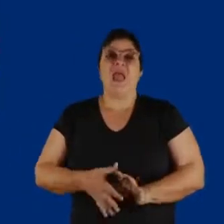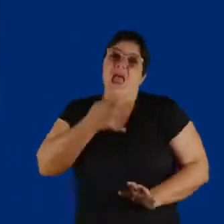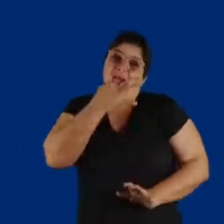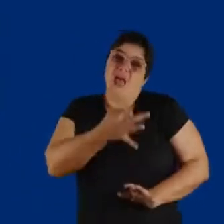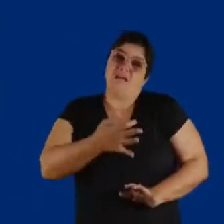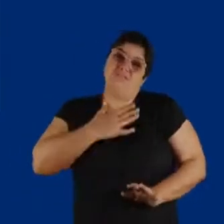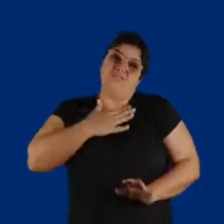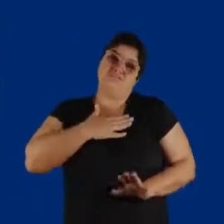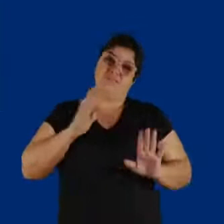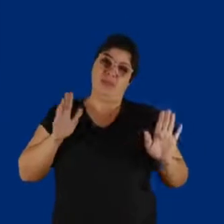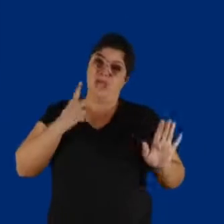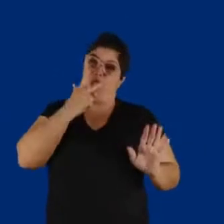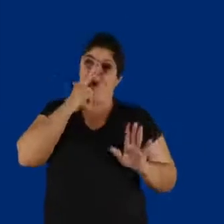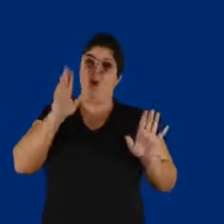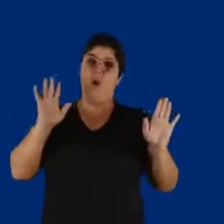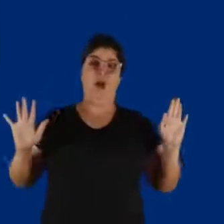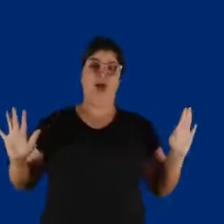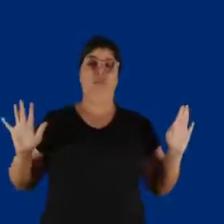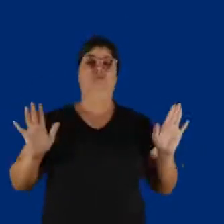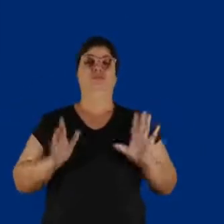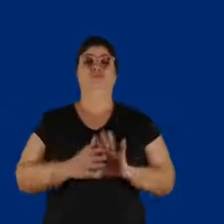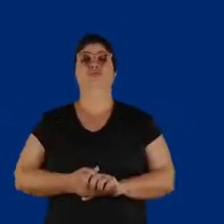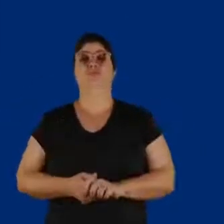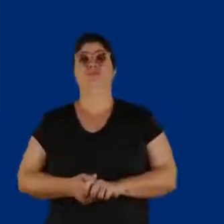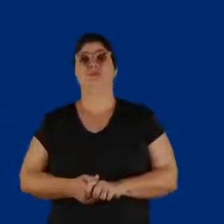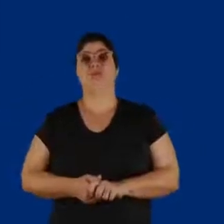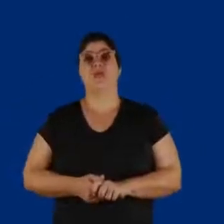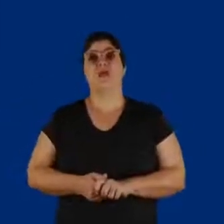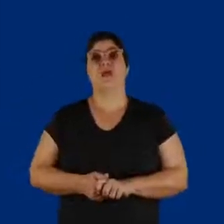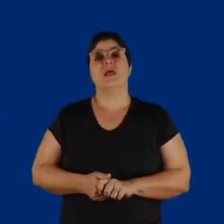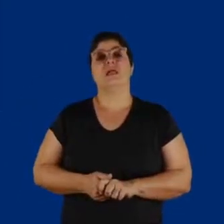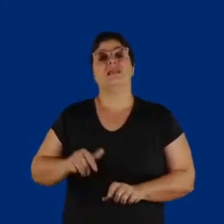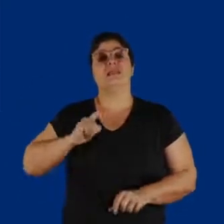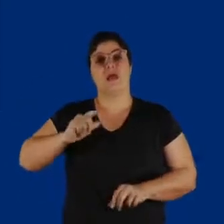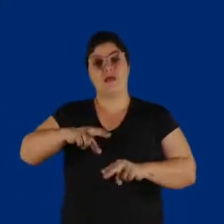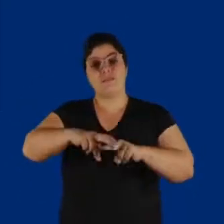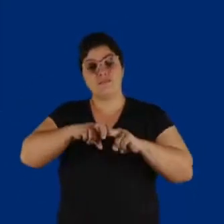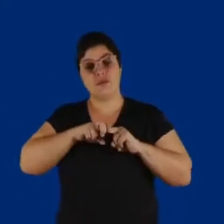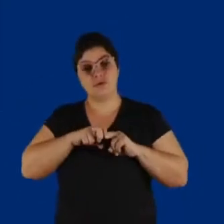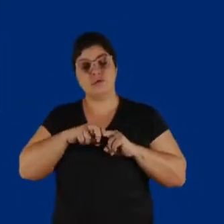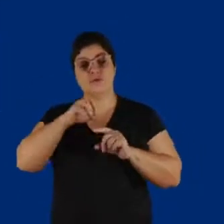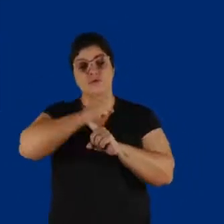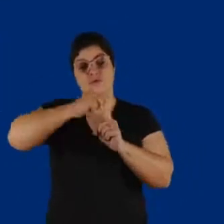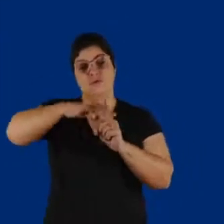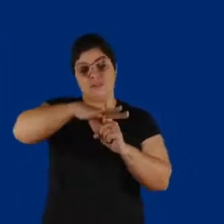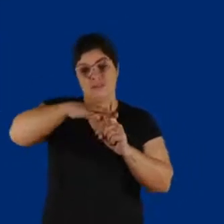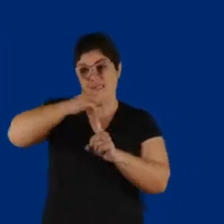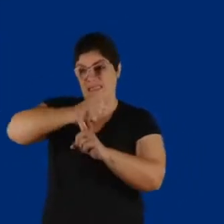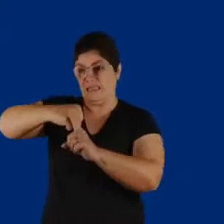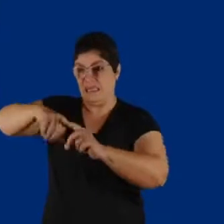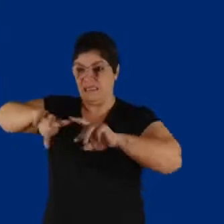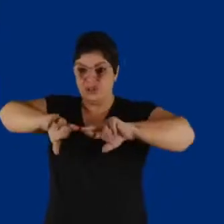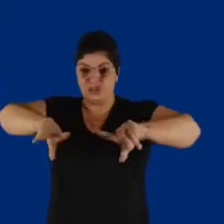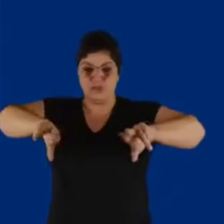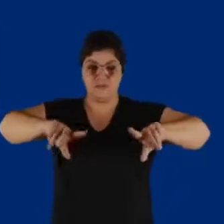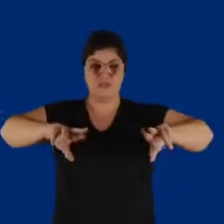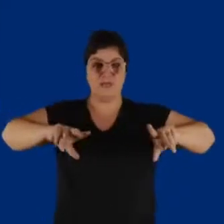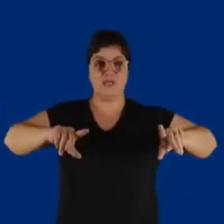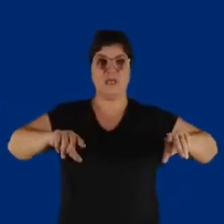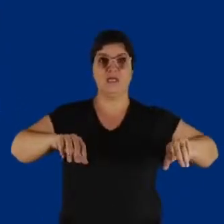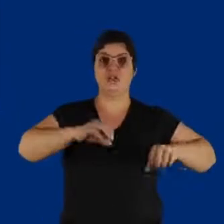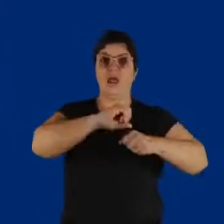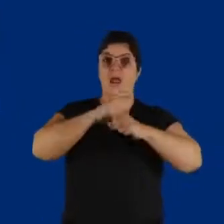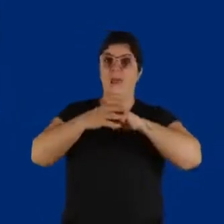estabilizando os nossos motivos e tem muita coisa que é necessário por sociedades diferentes. Essas lições da pandemia estão